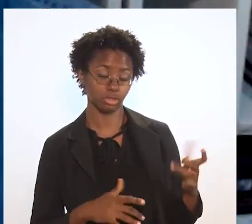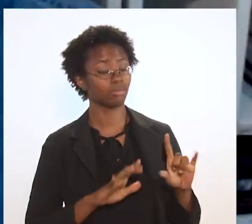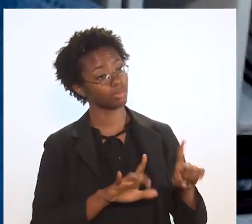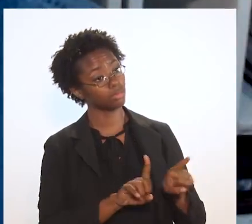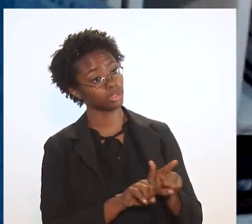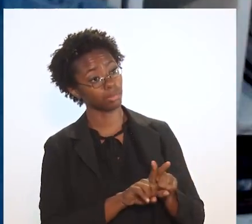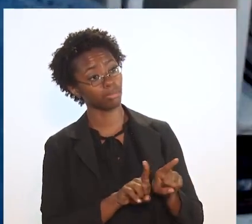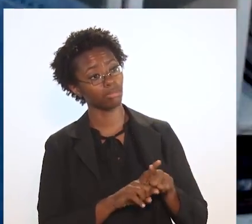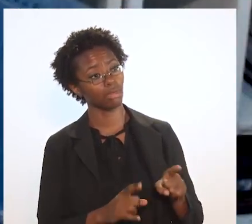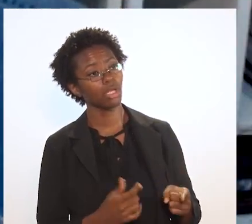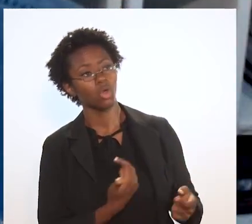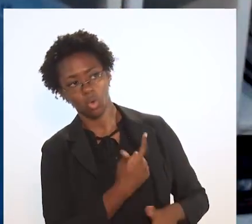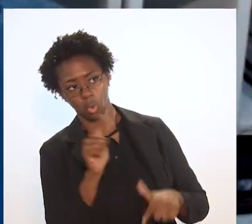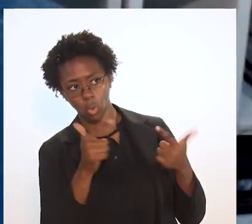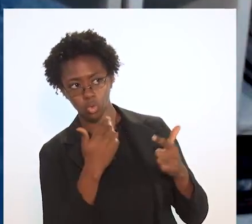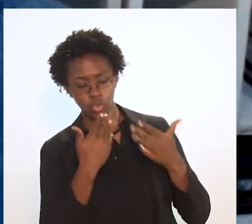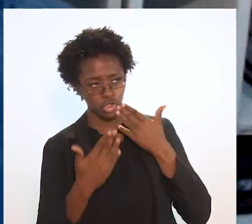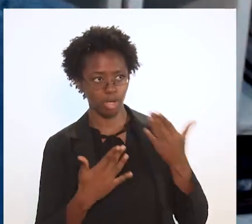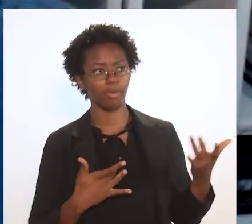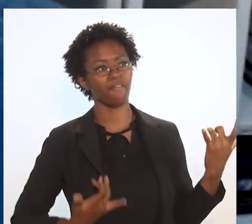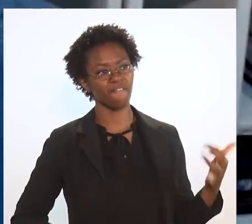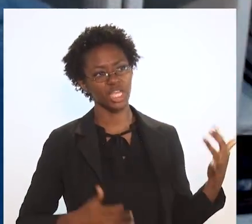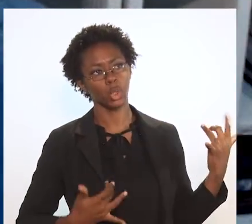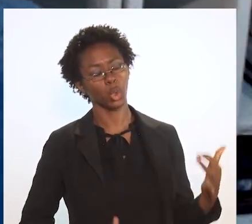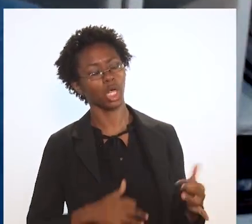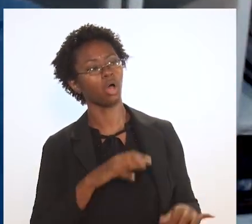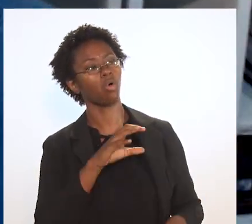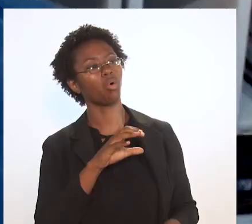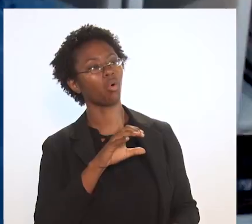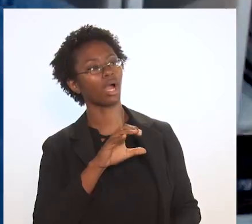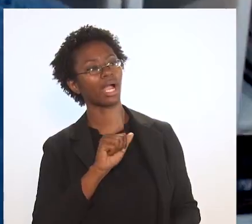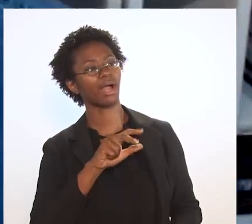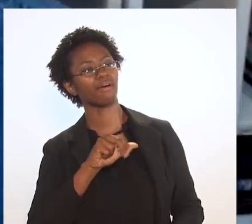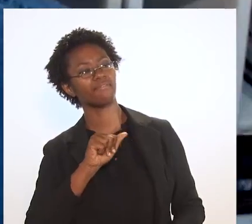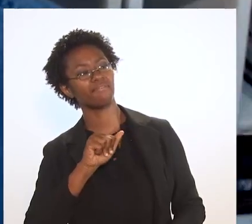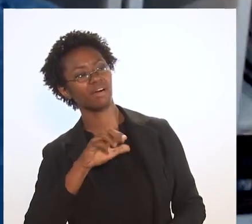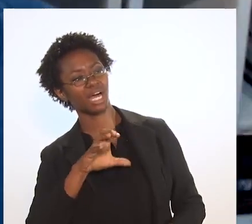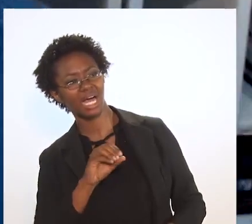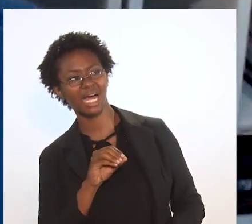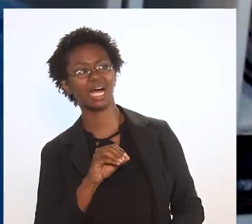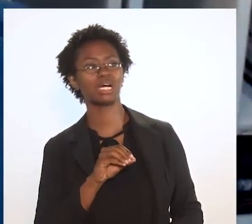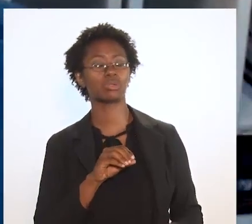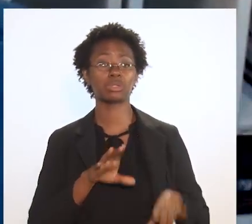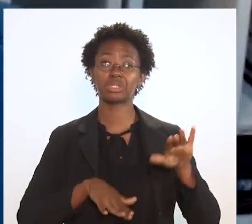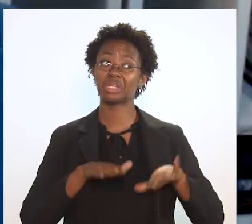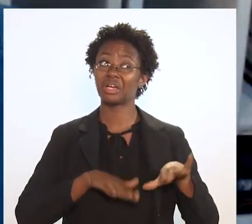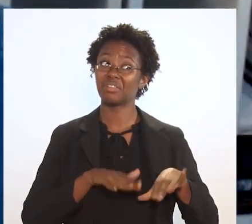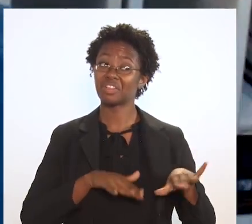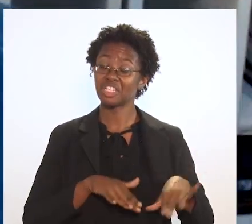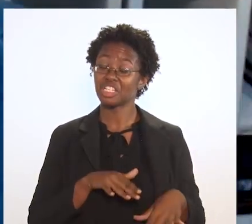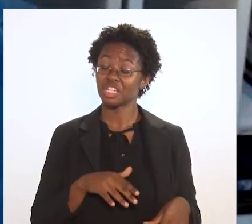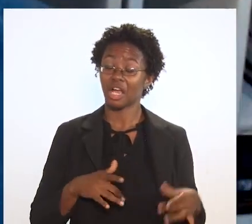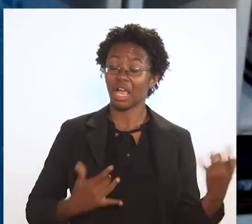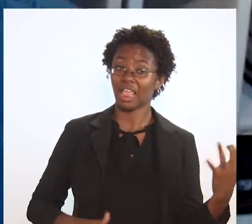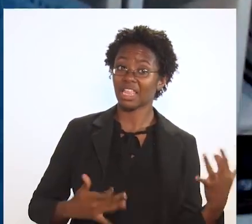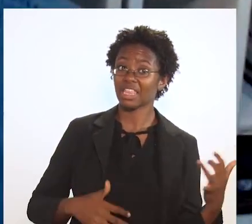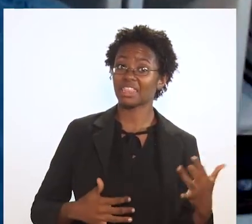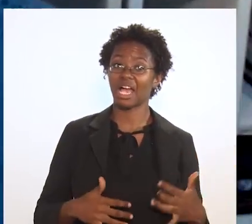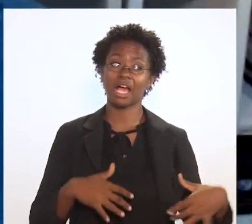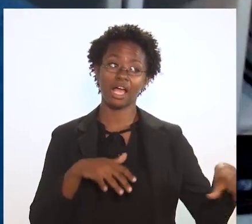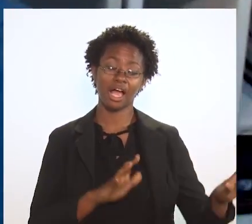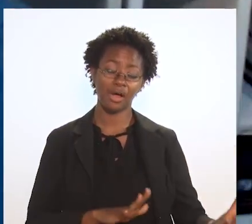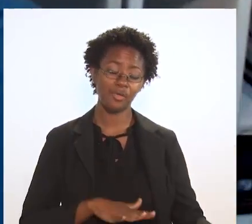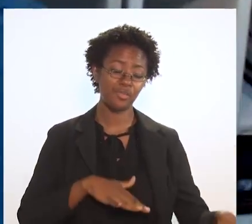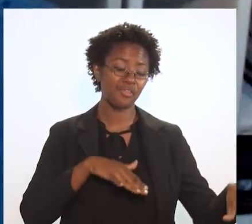banjo, você toca outros instrumentos de corda, violão, cavaquinho. De repente, aquela guitarra